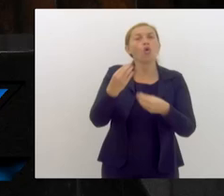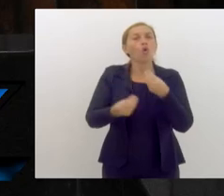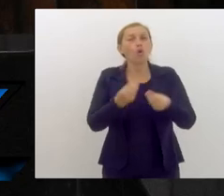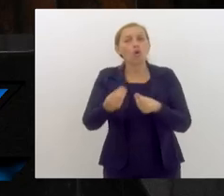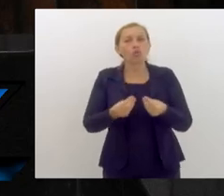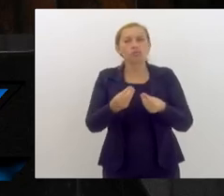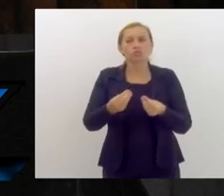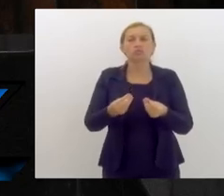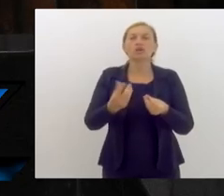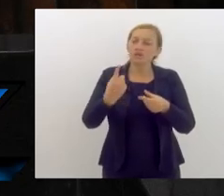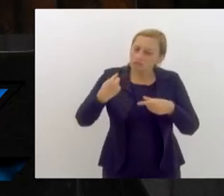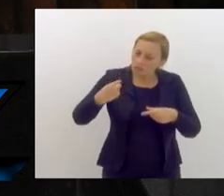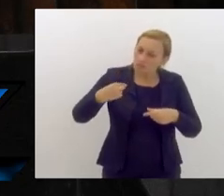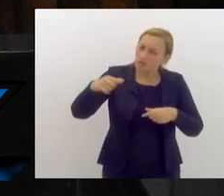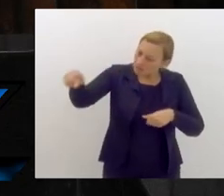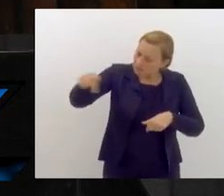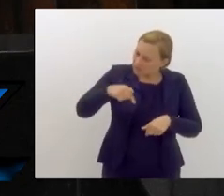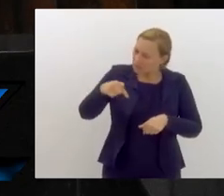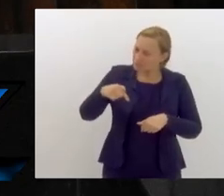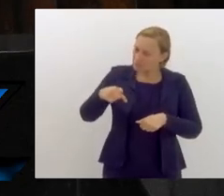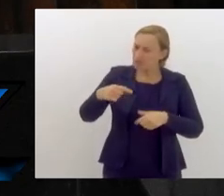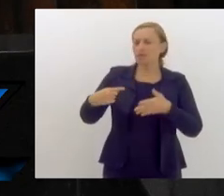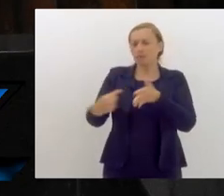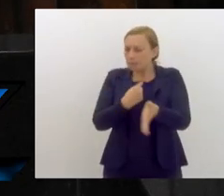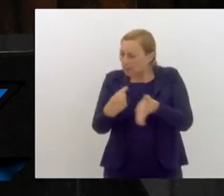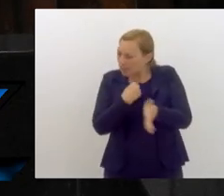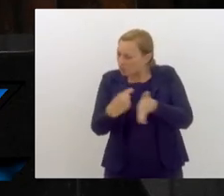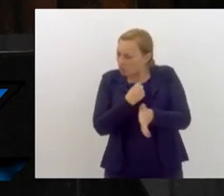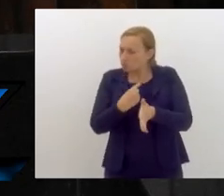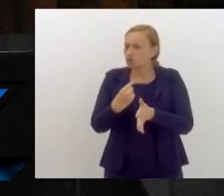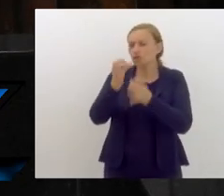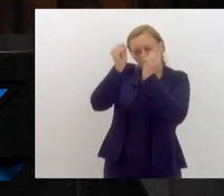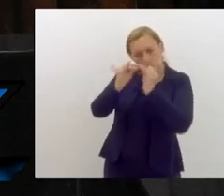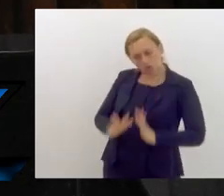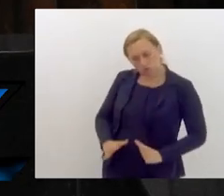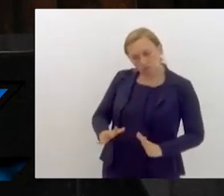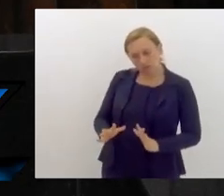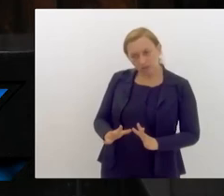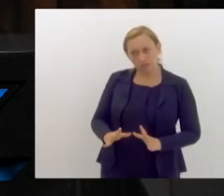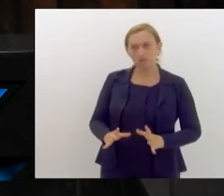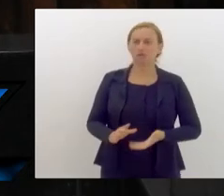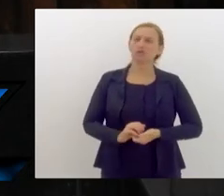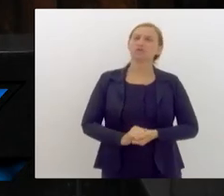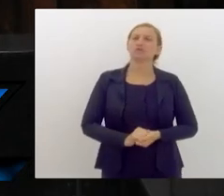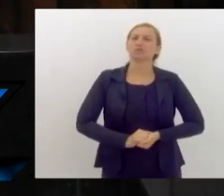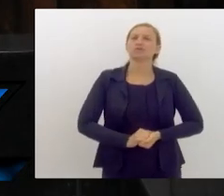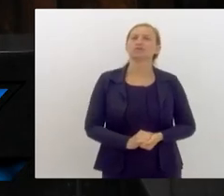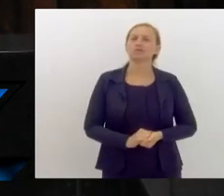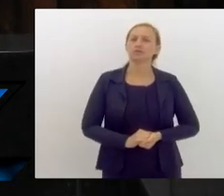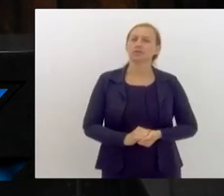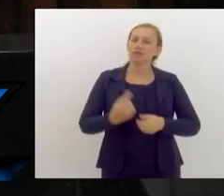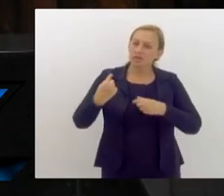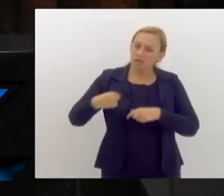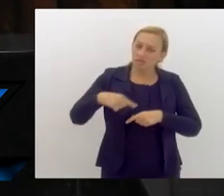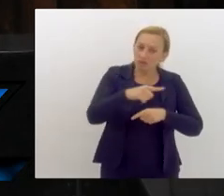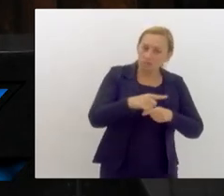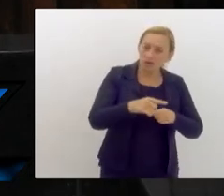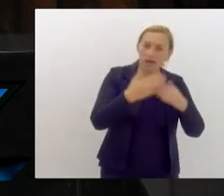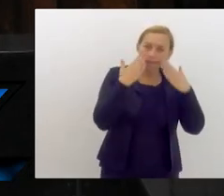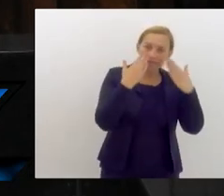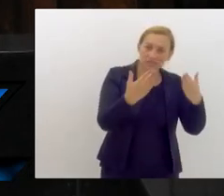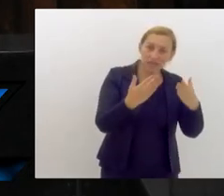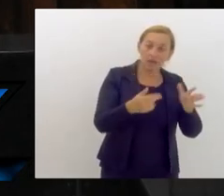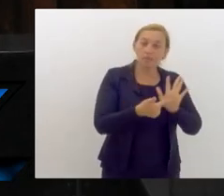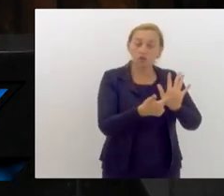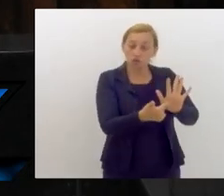aqui até o gabinete vamos usar os engenheiros da Secretaria de obras Secretaria de felicidade e vamos até a sua localidade para apresentar se a obra